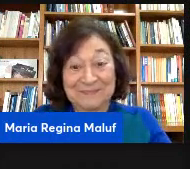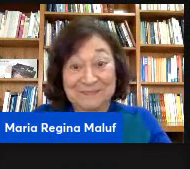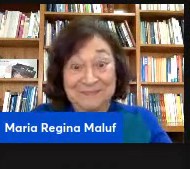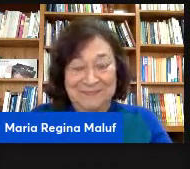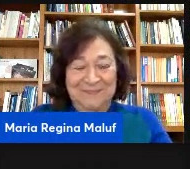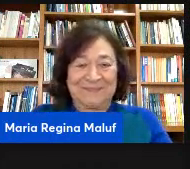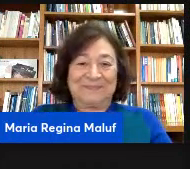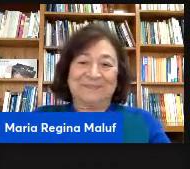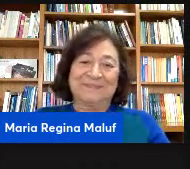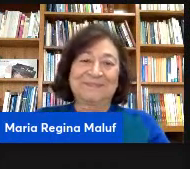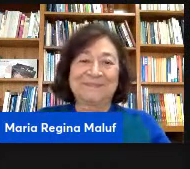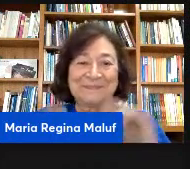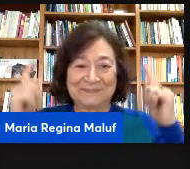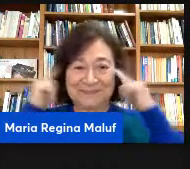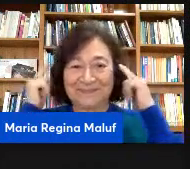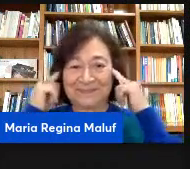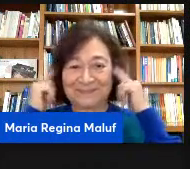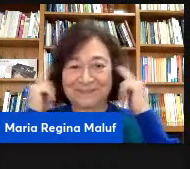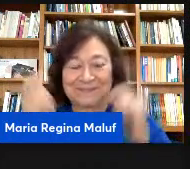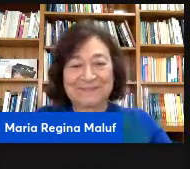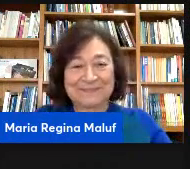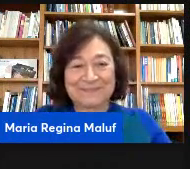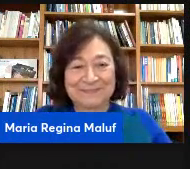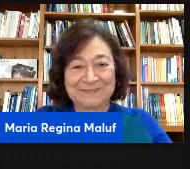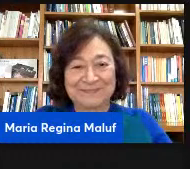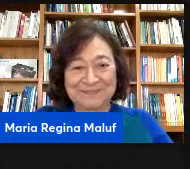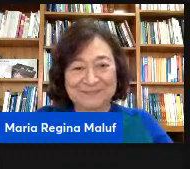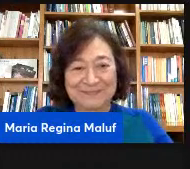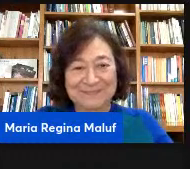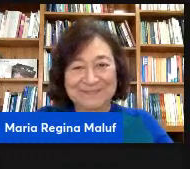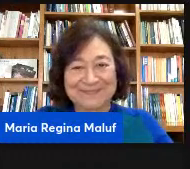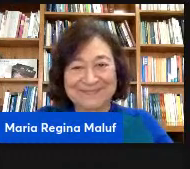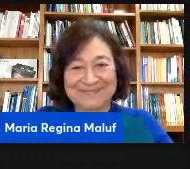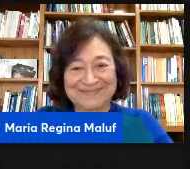Angela. Não.